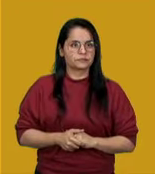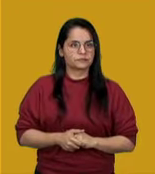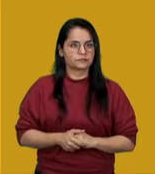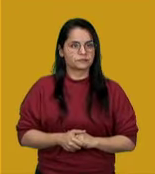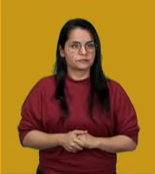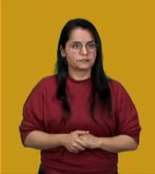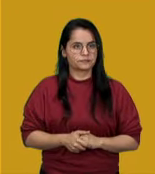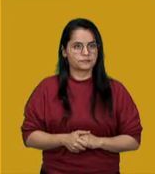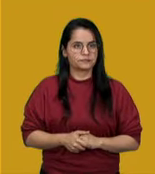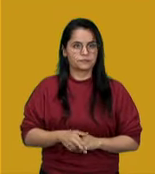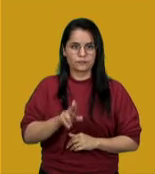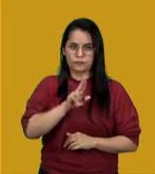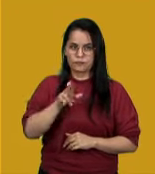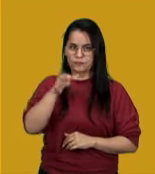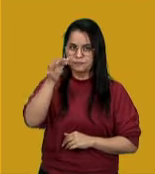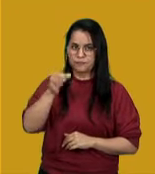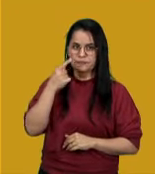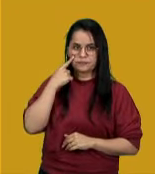vértebras.